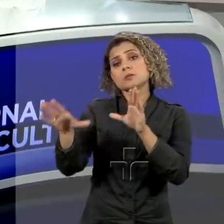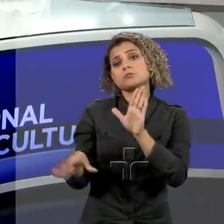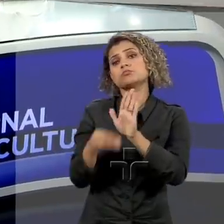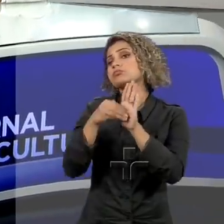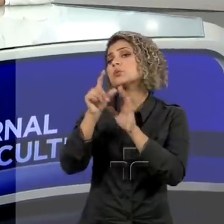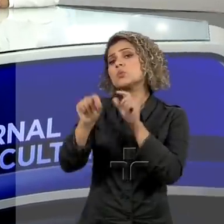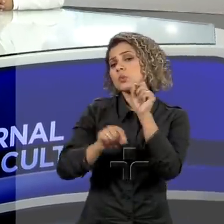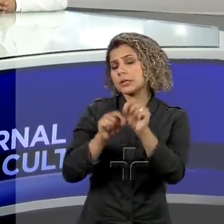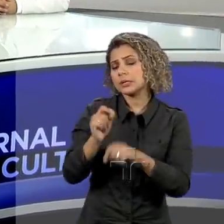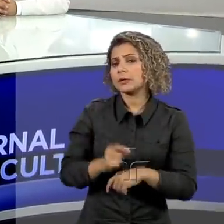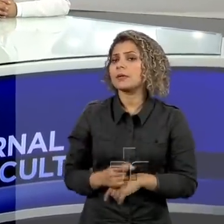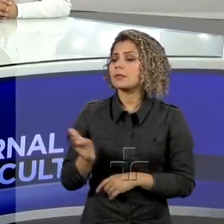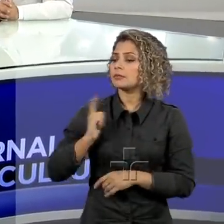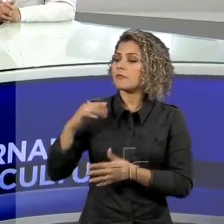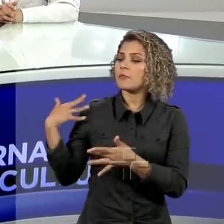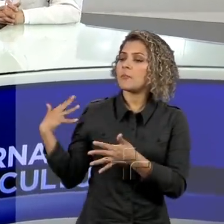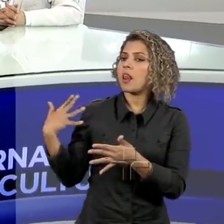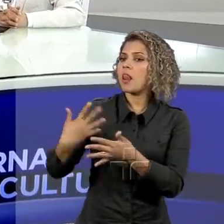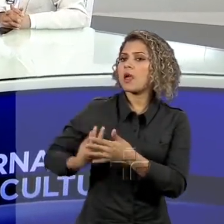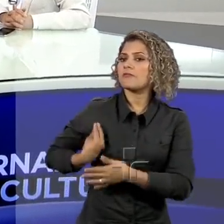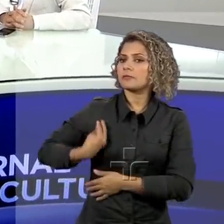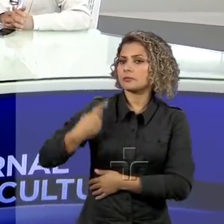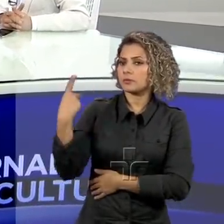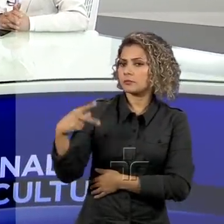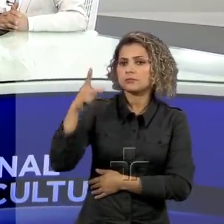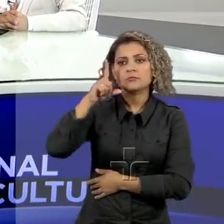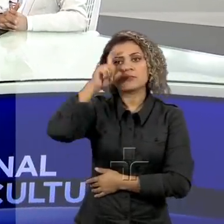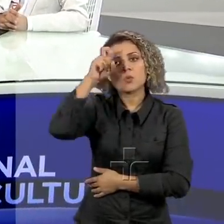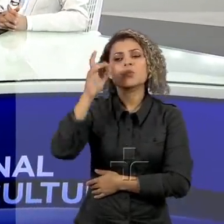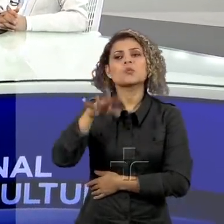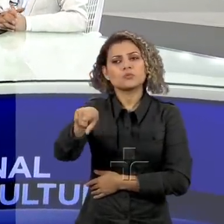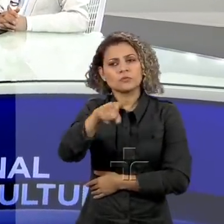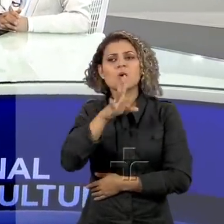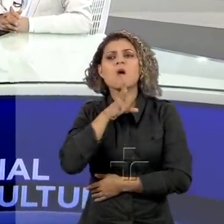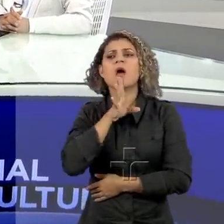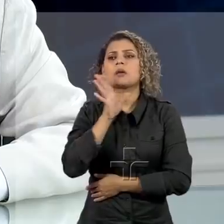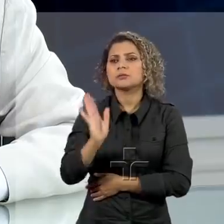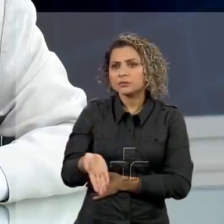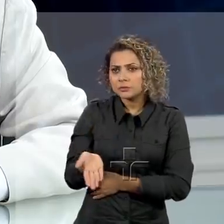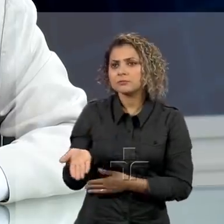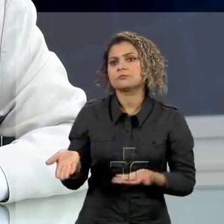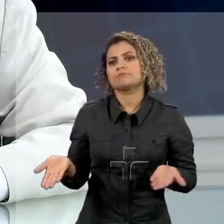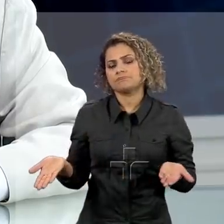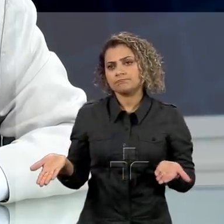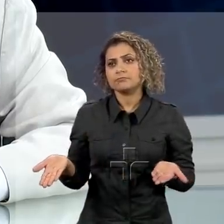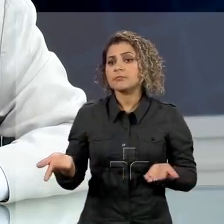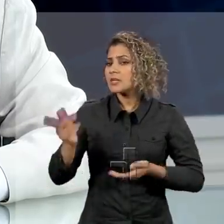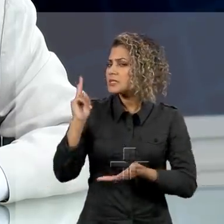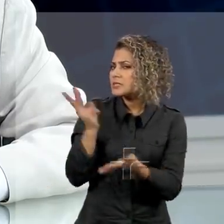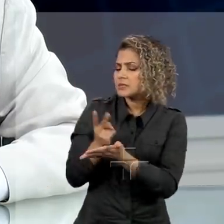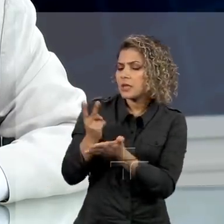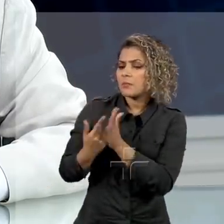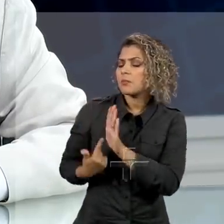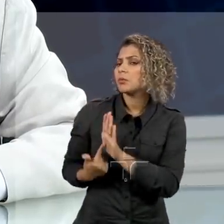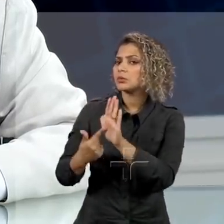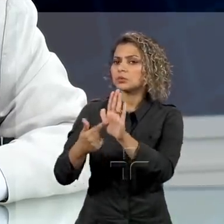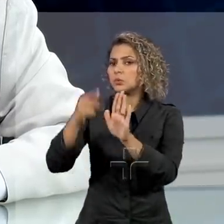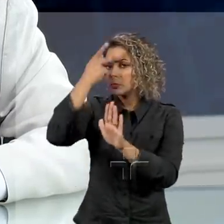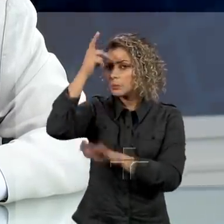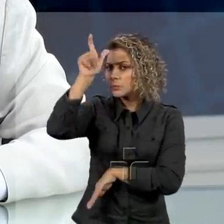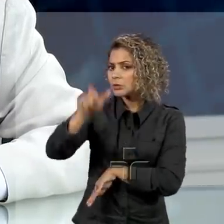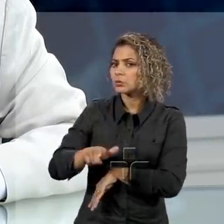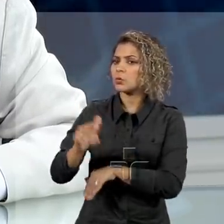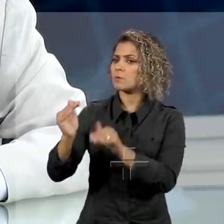ponto de vista da trajetória do Moro, que a gente conhece o Moro nos últimos anos, que sempre se revelou uma pessoa um tanto acima